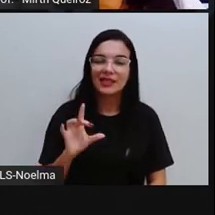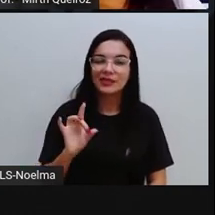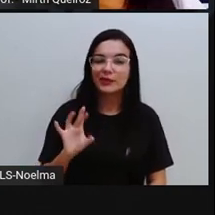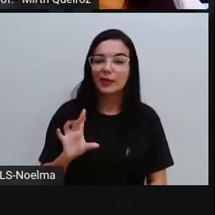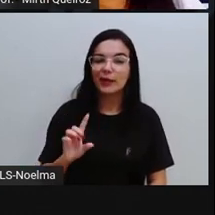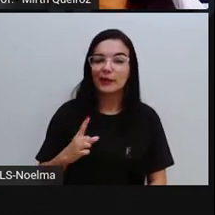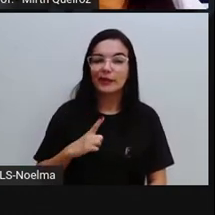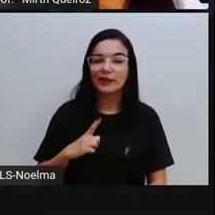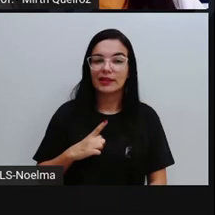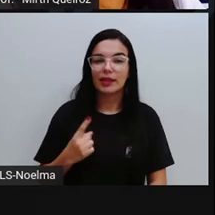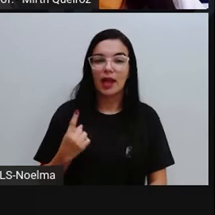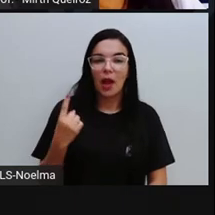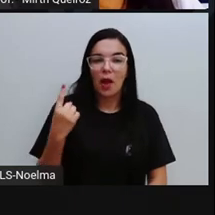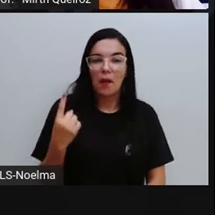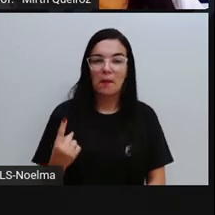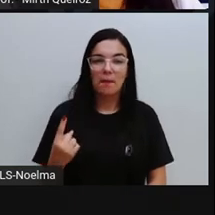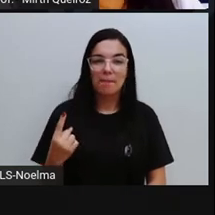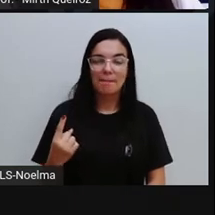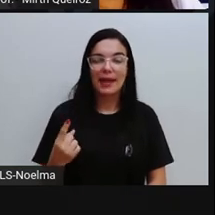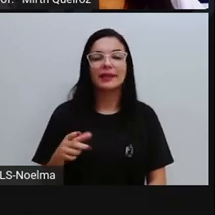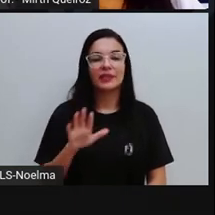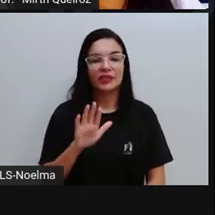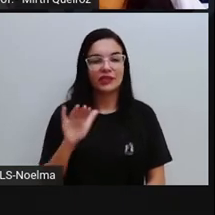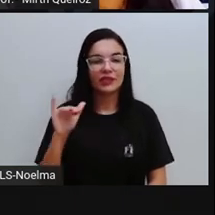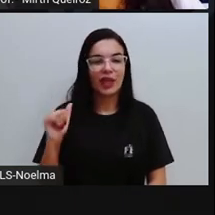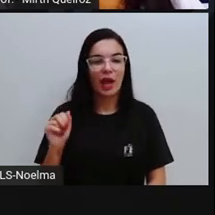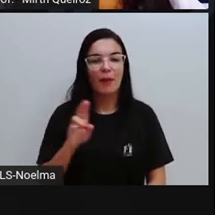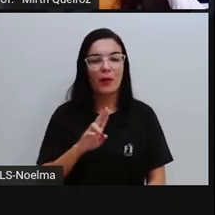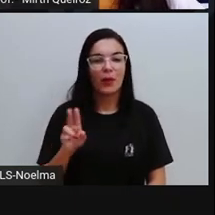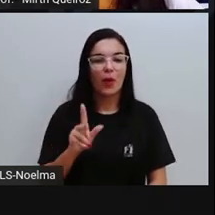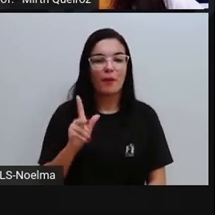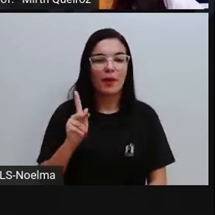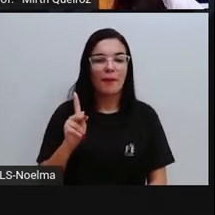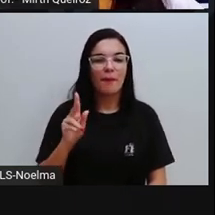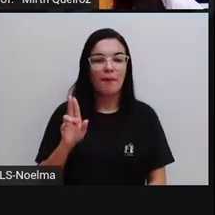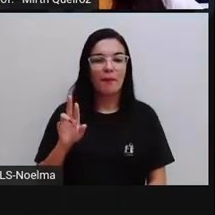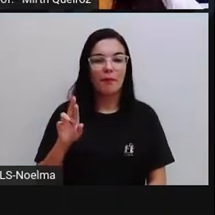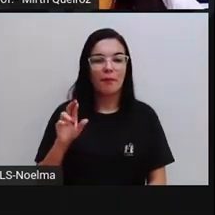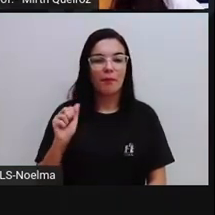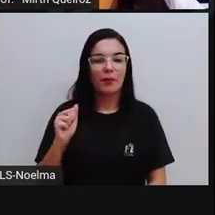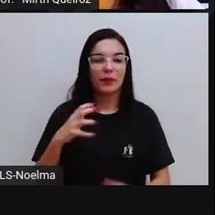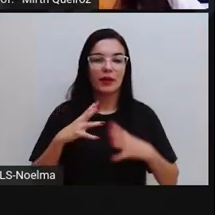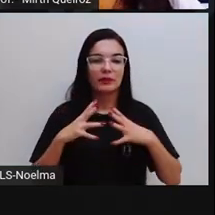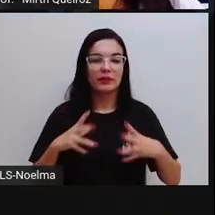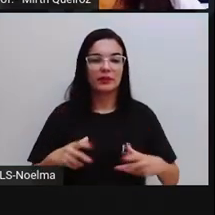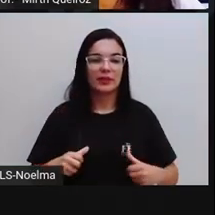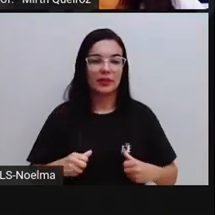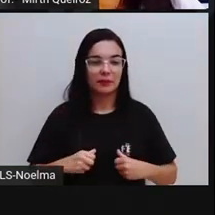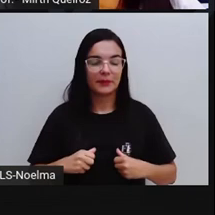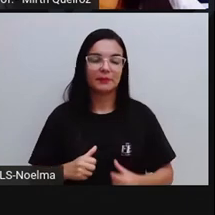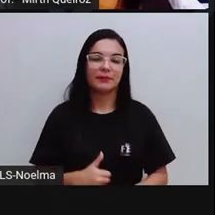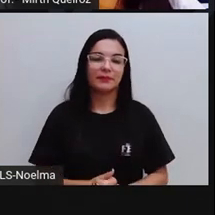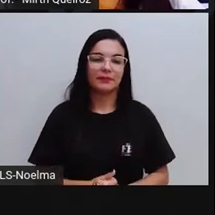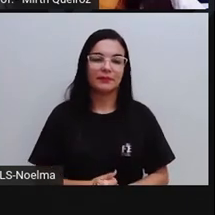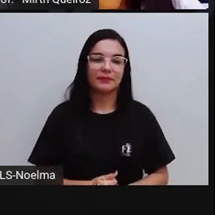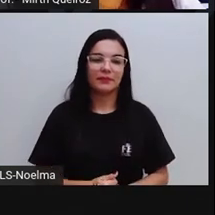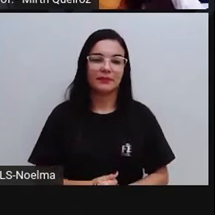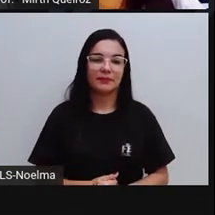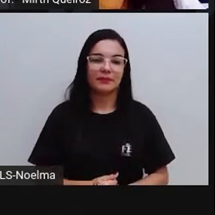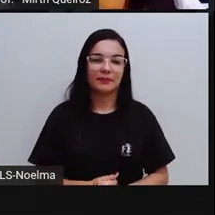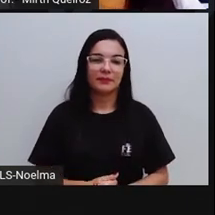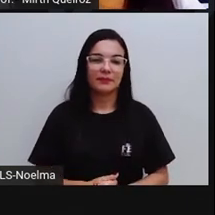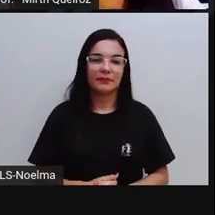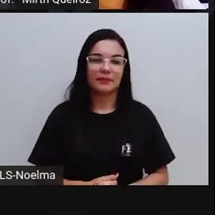um único componente, né? A gente tem uma substância pura. A mistura homogênea, mais de um componente na